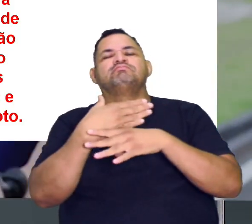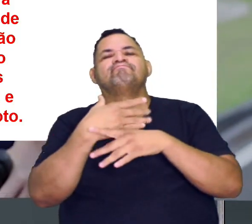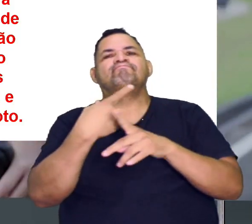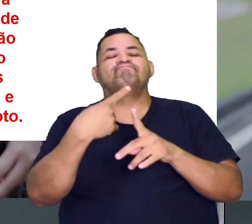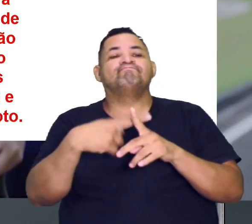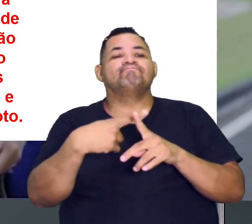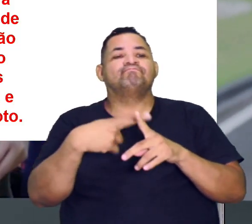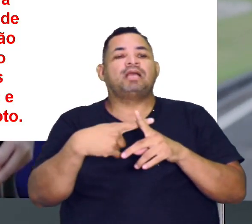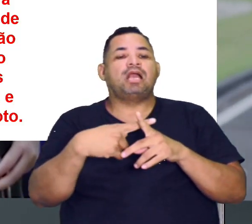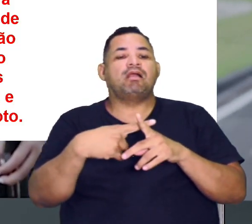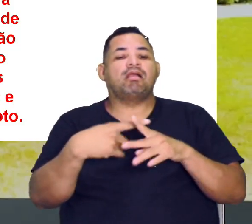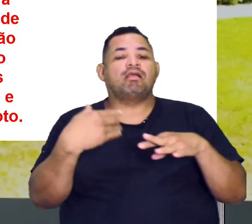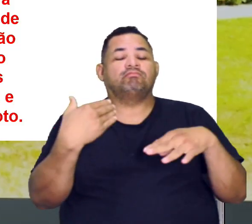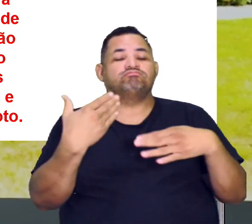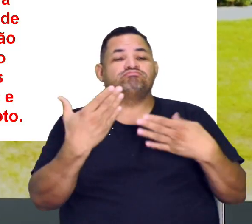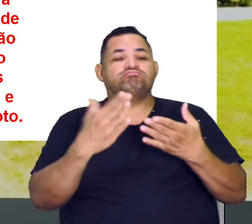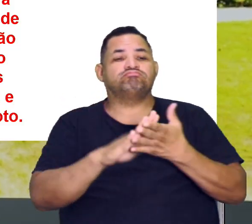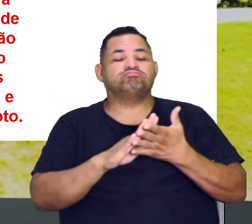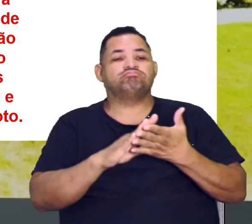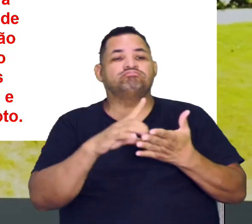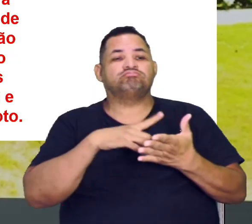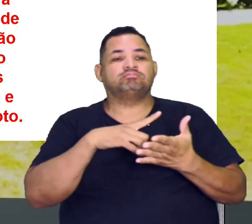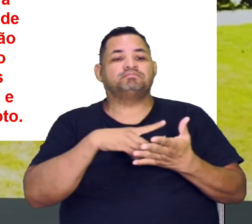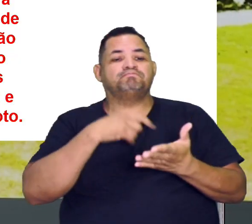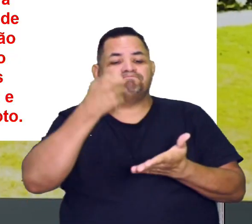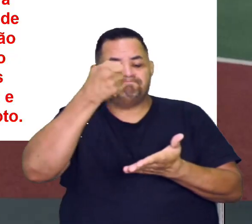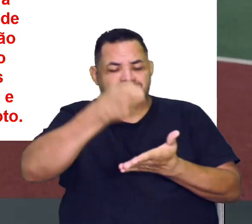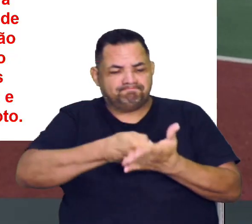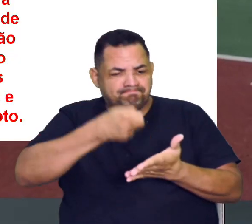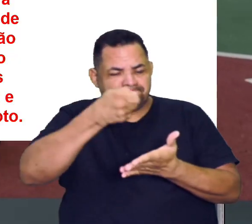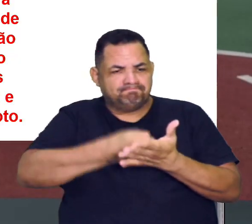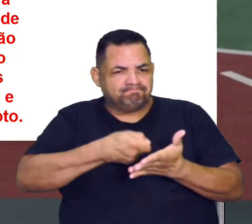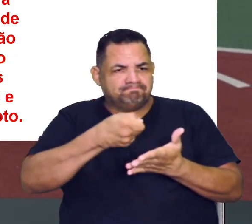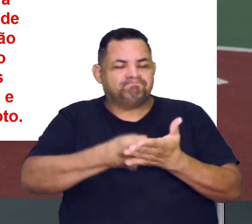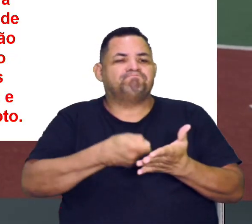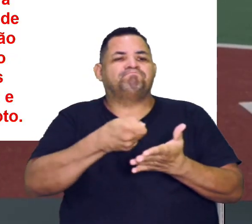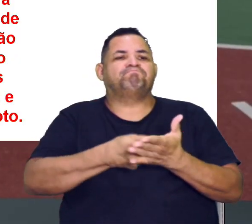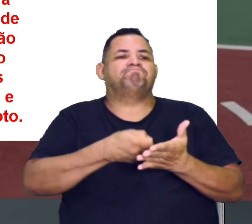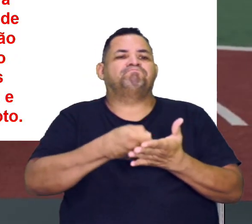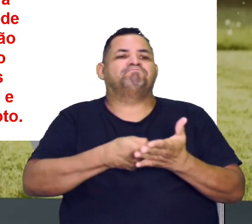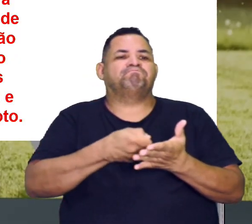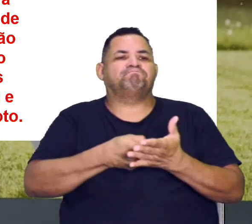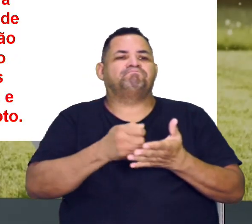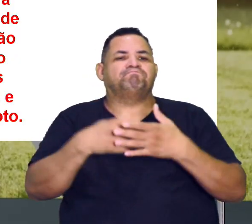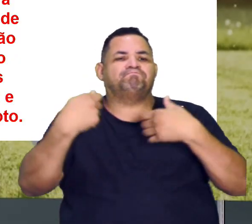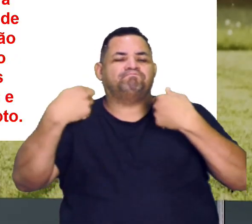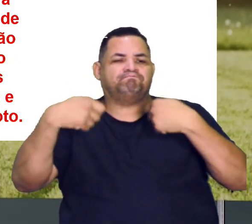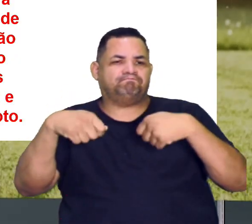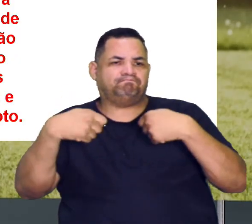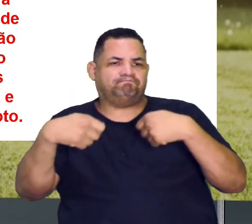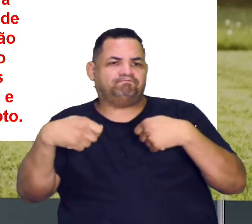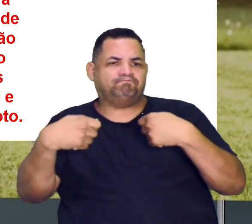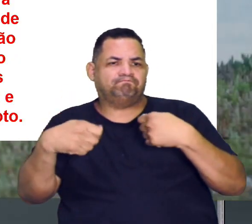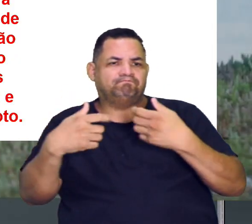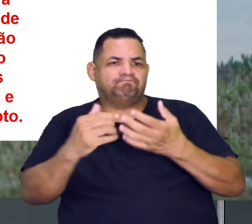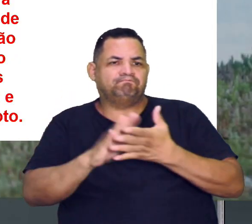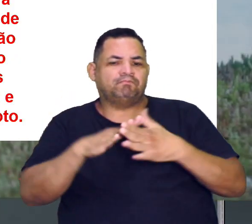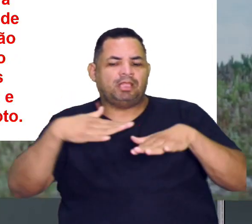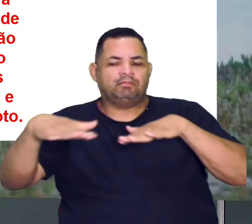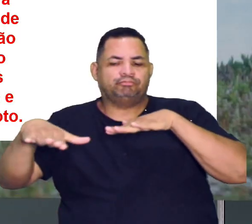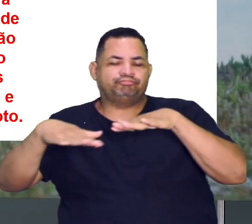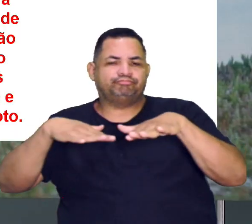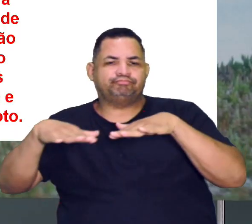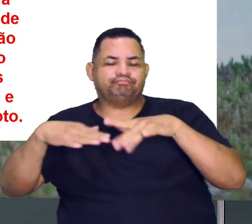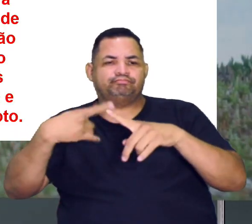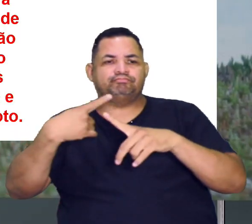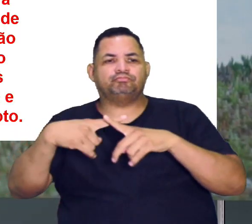Porque a urbanização traz aí exigências, né, para a gente de uma necessidade de nos